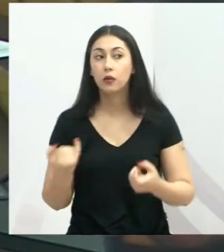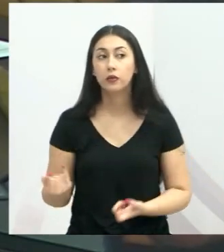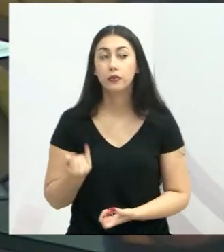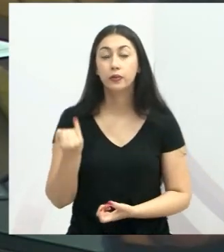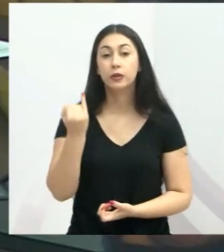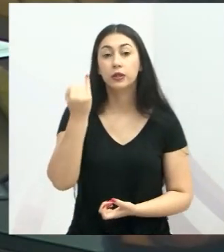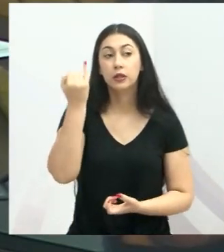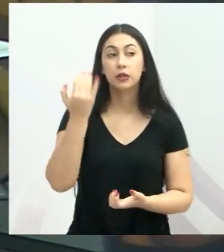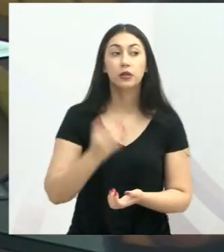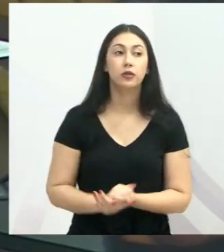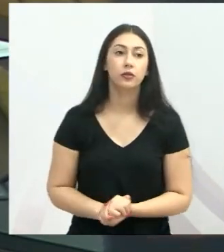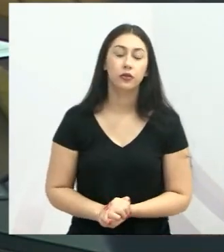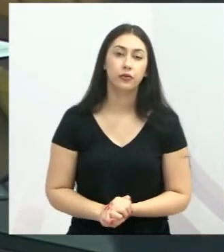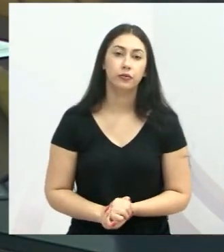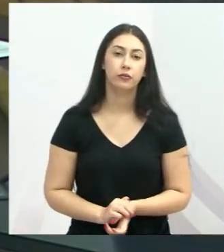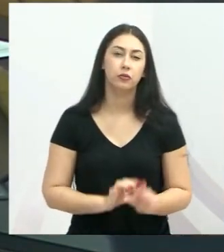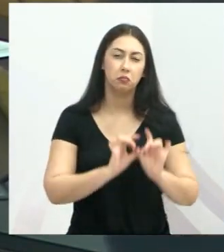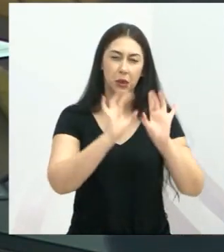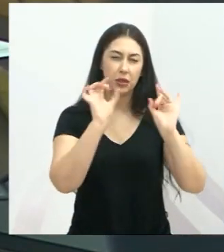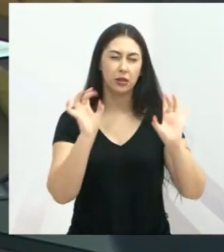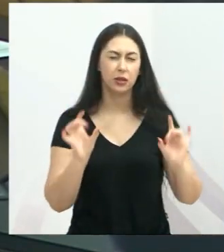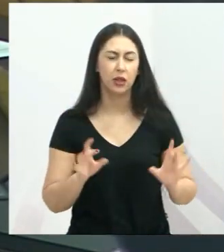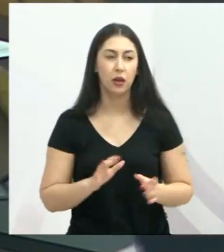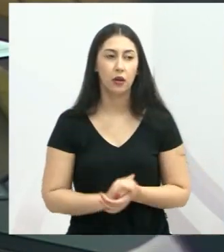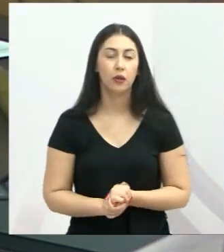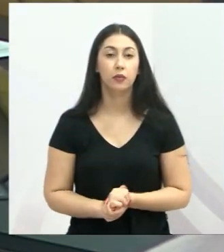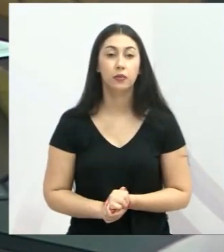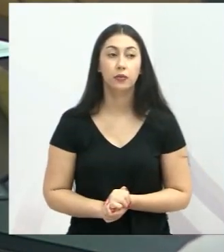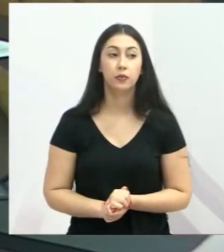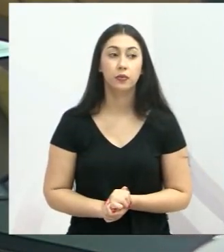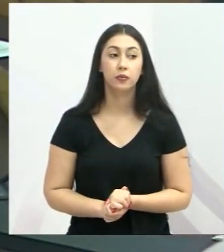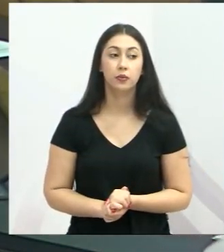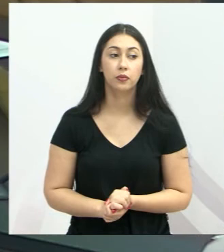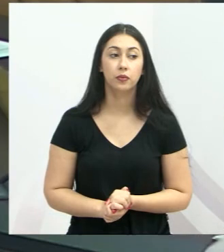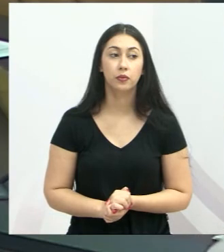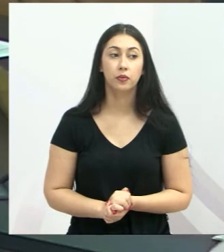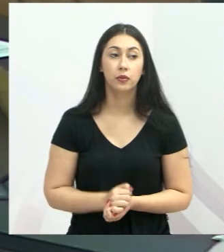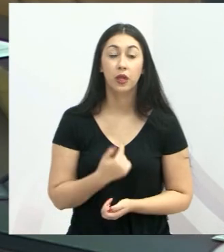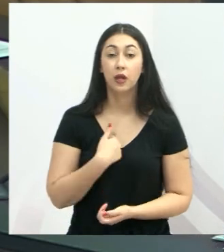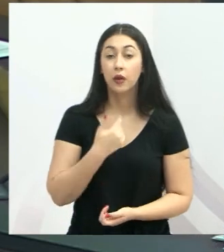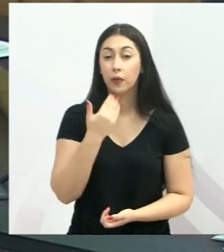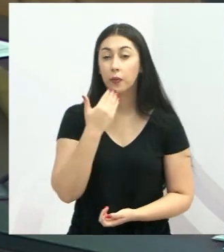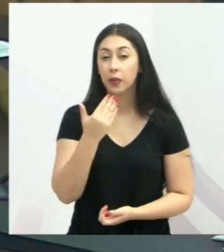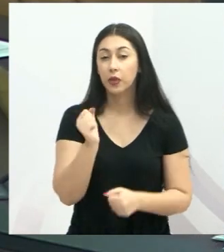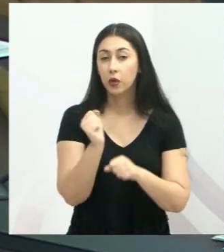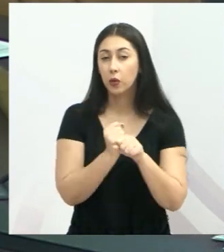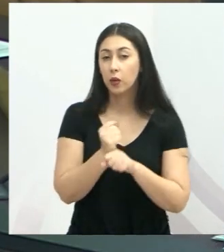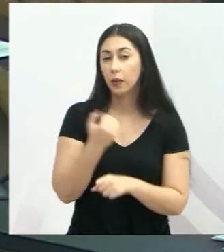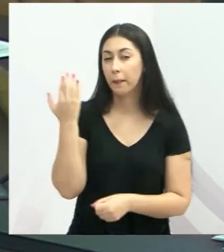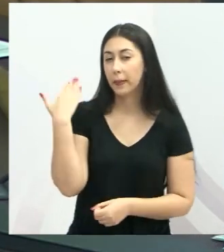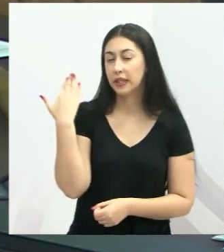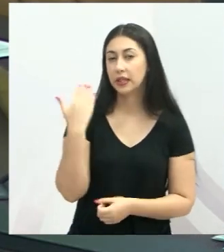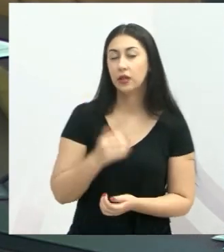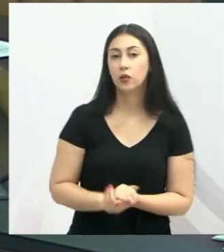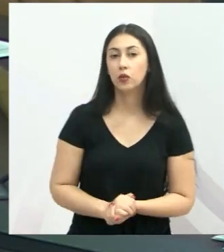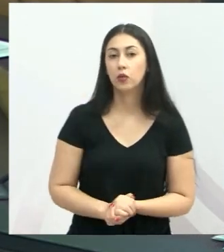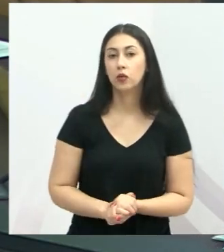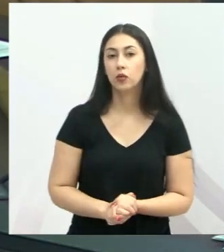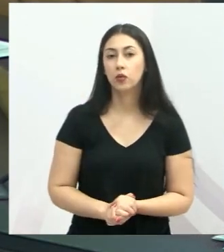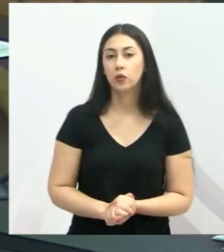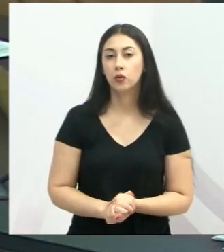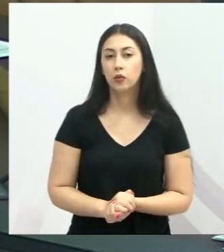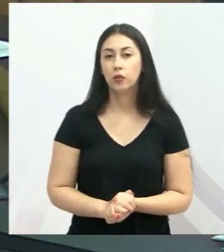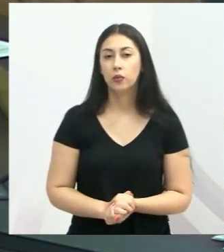gente pode fazer aqui um grau de hierarquia entre elas, eu fiz o pedido ano passado com relação à psiquiatria, porque